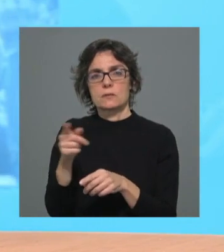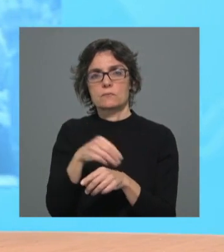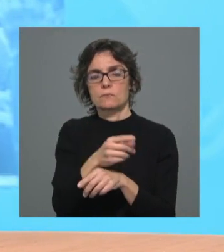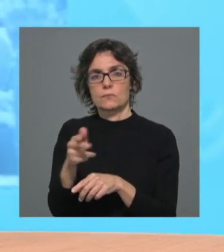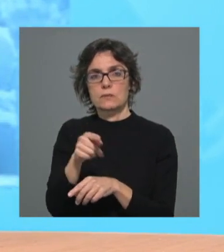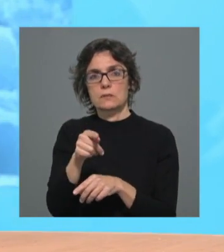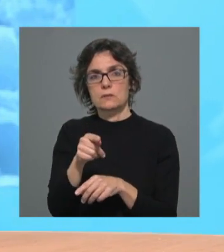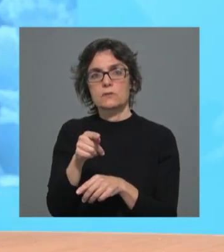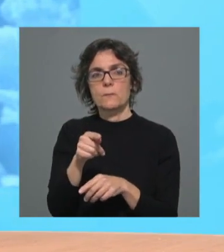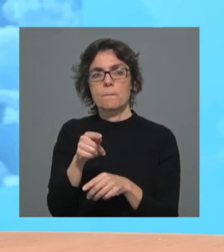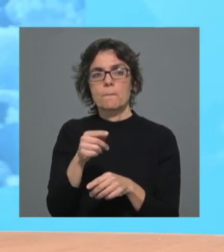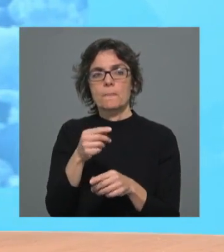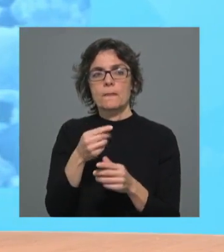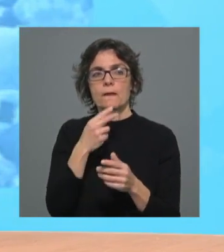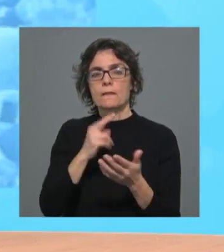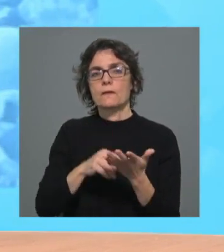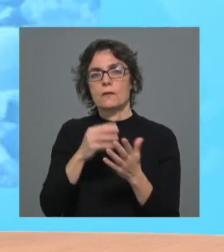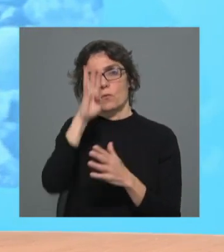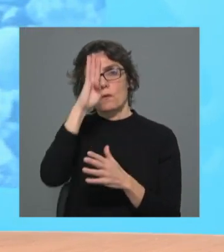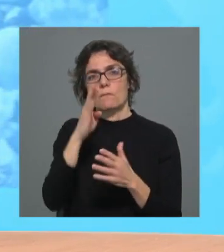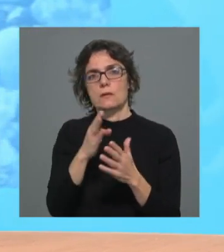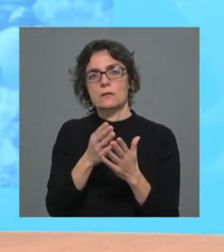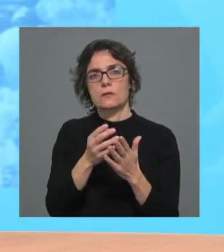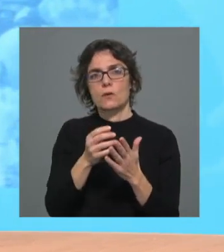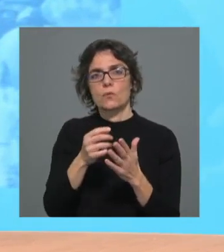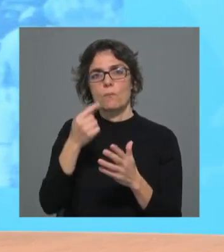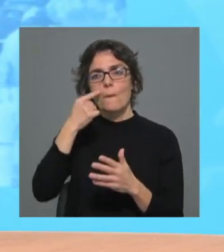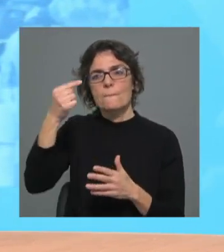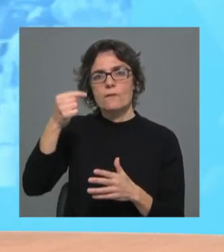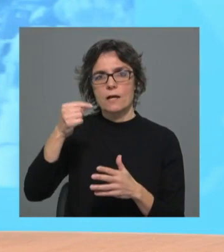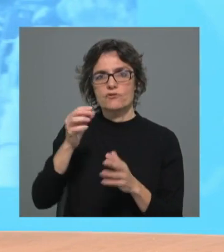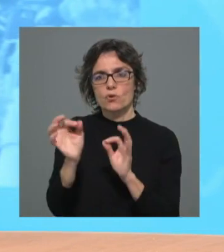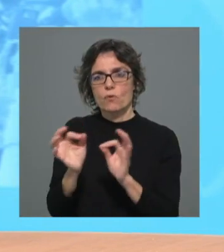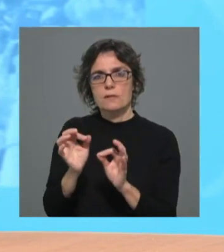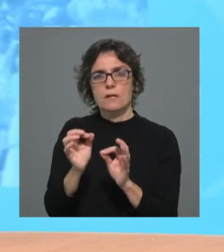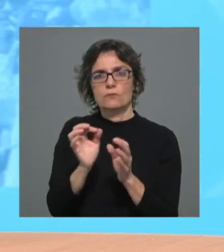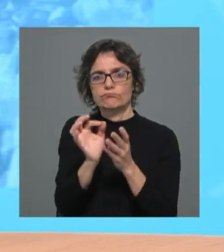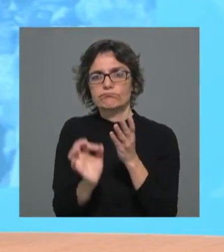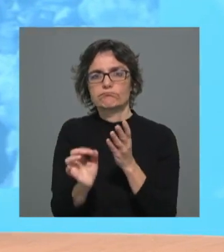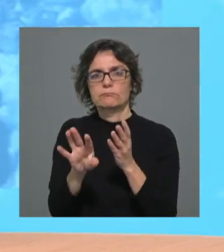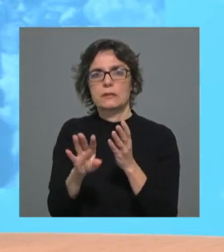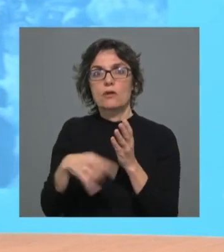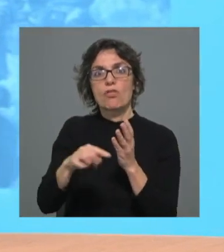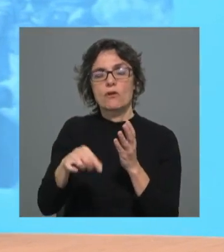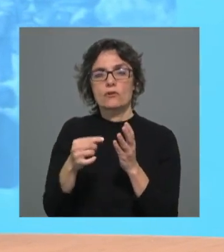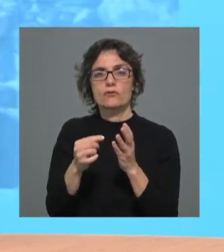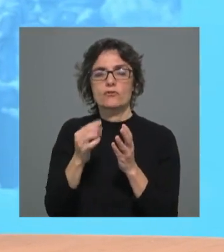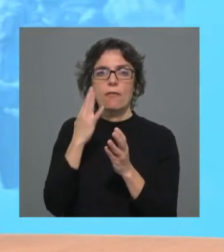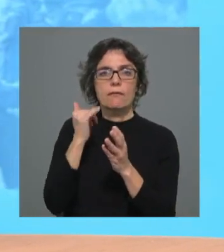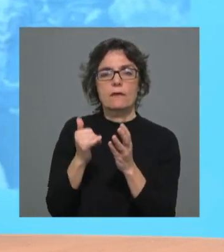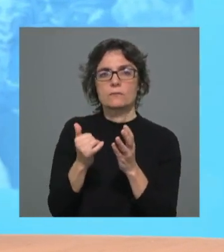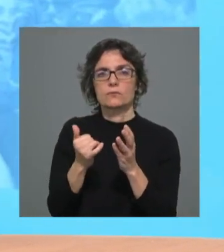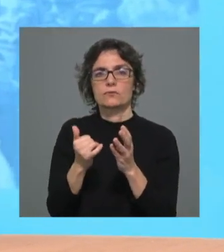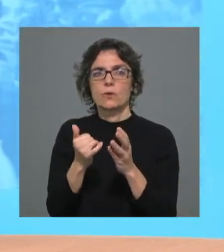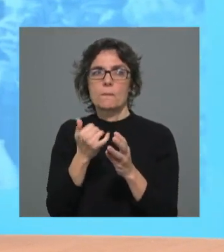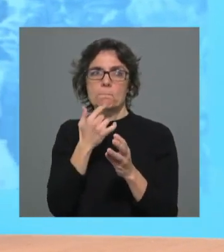agenda muito própria e muito específica que queria para esta viagem. E desde logo a gente tinha feito uma projeção do que ela